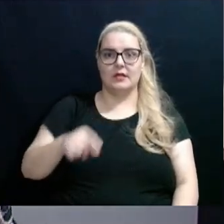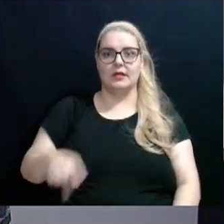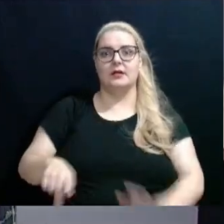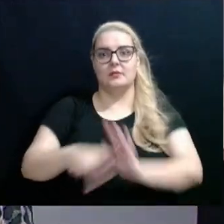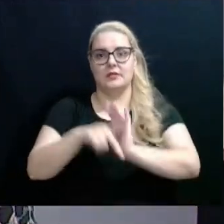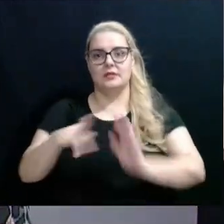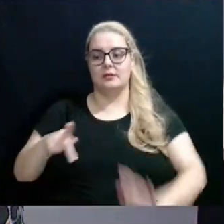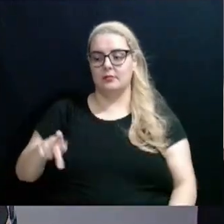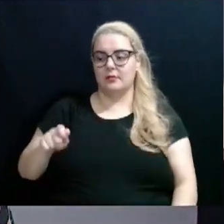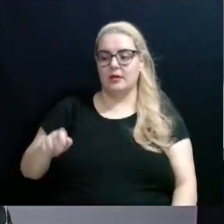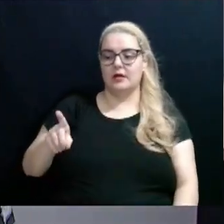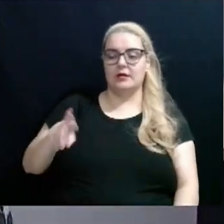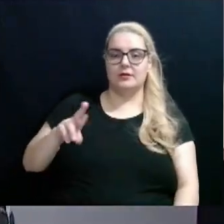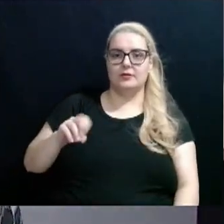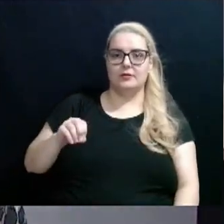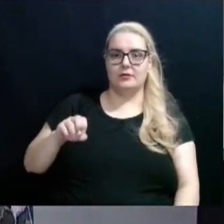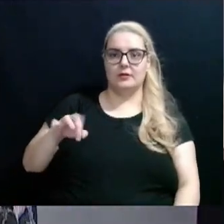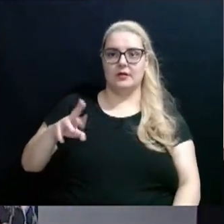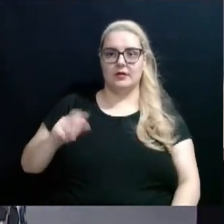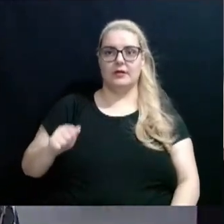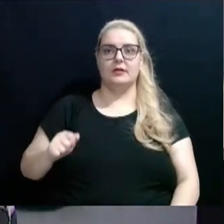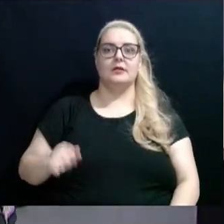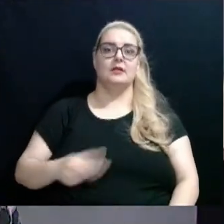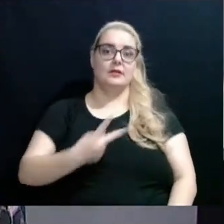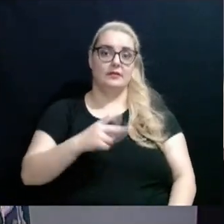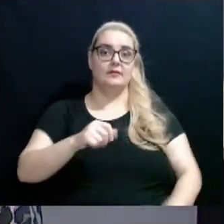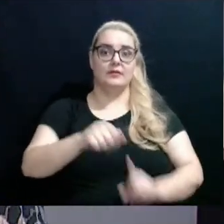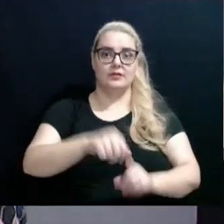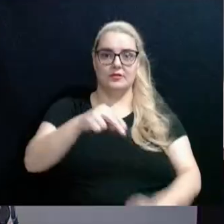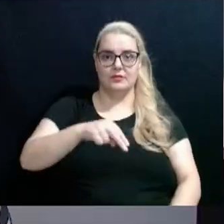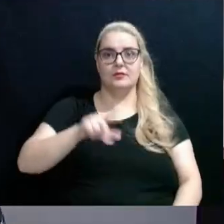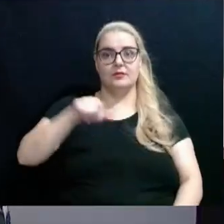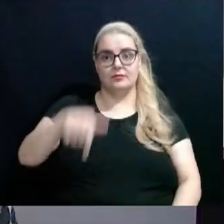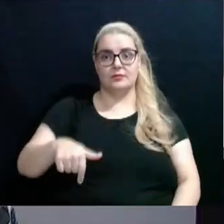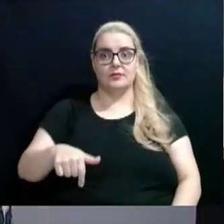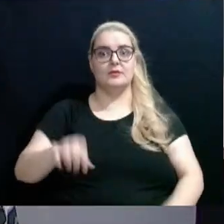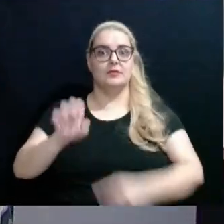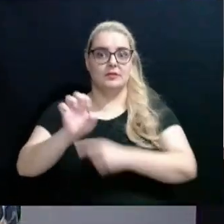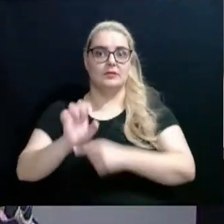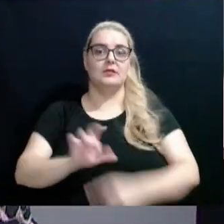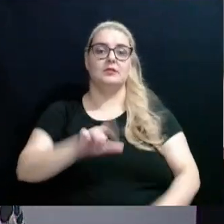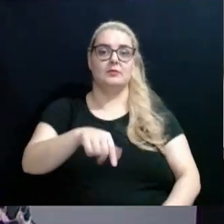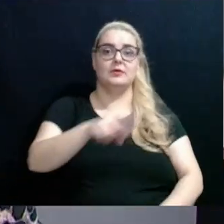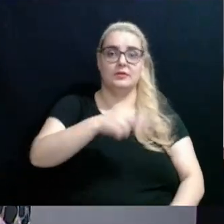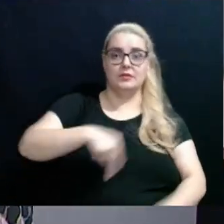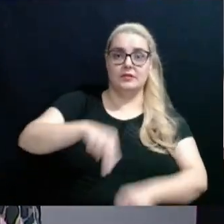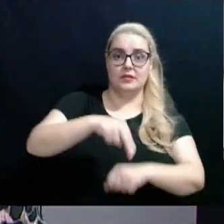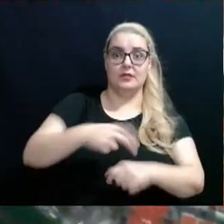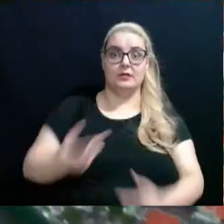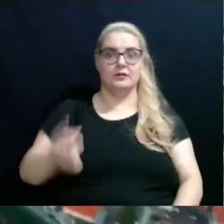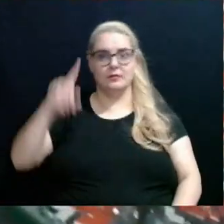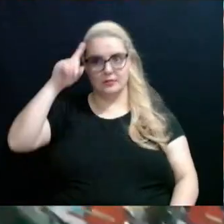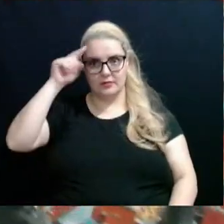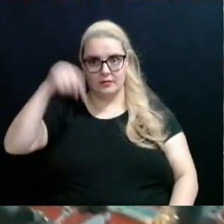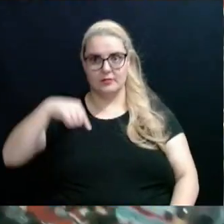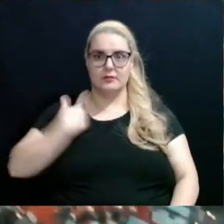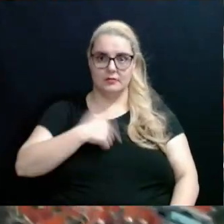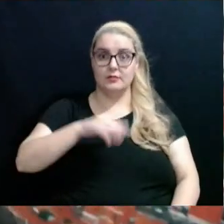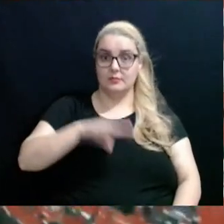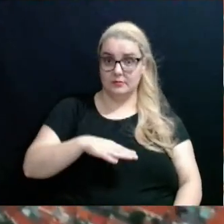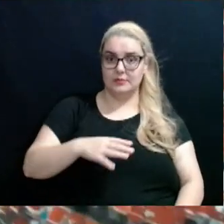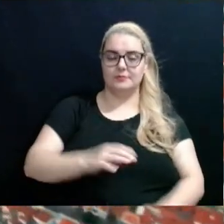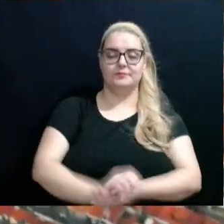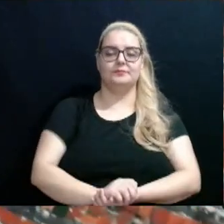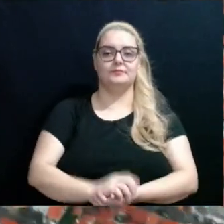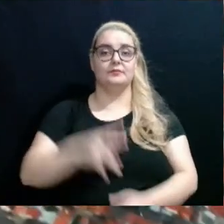de novembro, né, ele se tornou um feriado estadual e depois um feriado nacional, a gente ganhou uma possibilidade de data aqui no nosso município. Paula